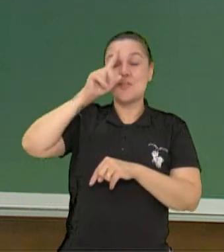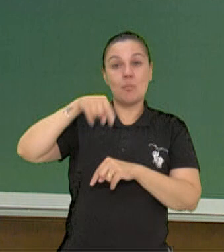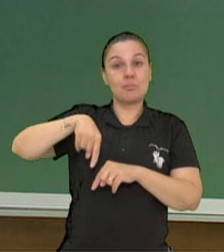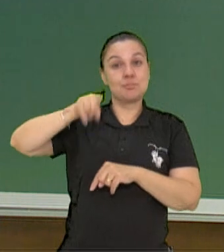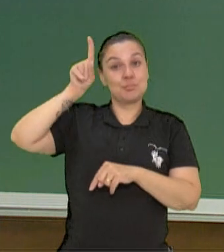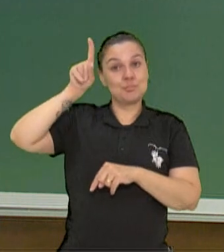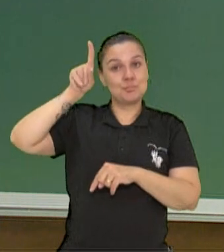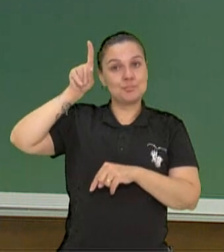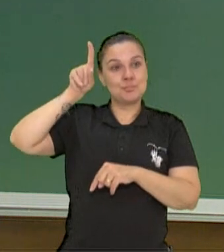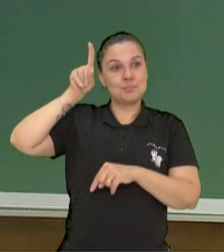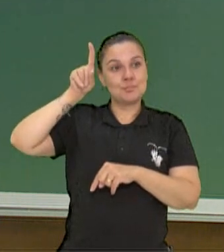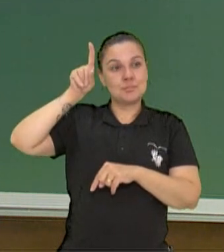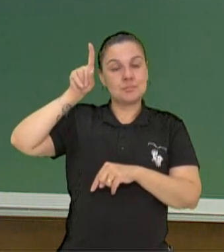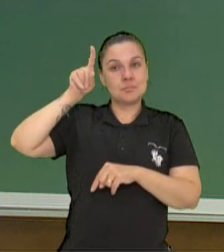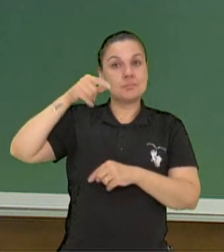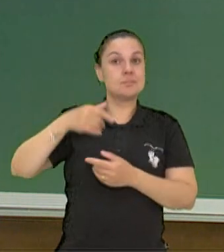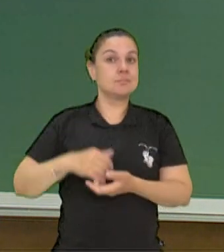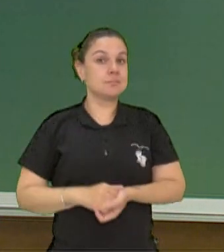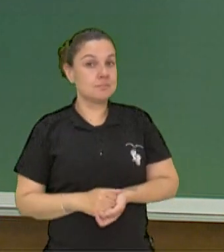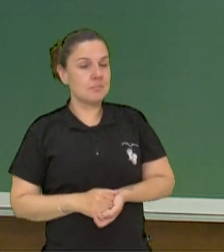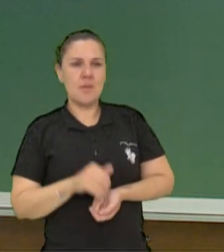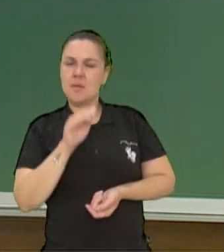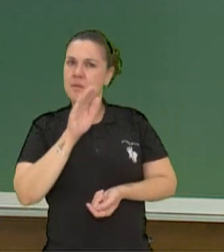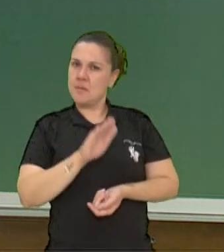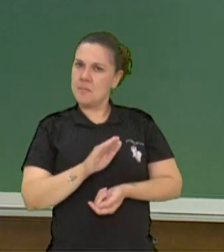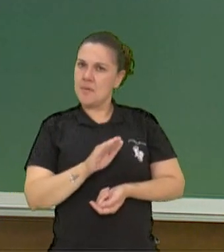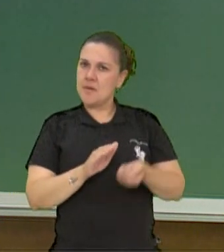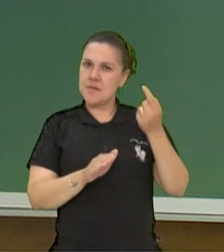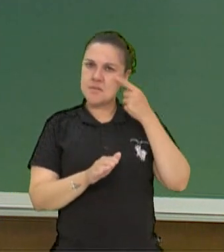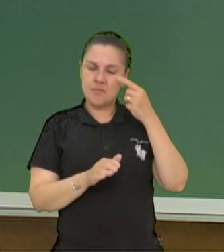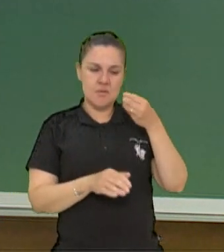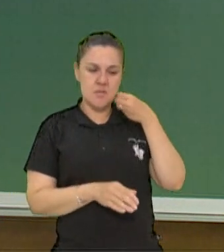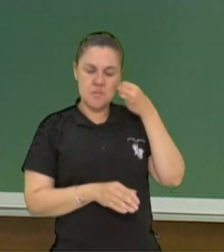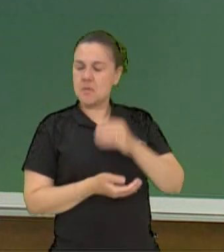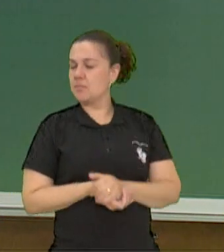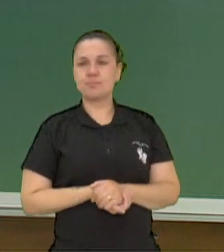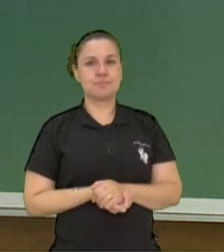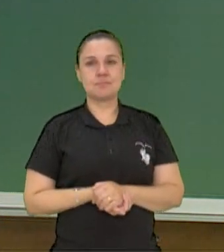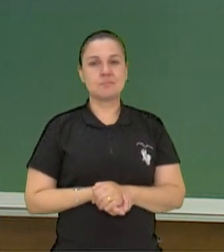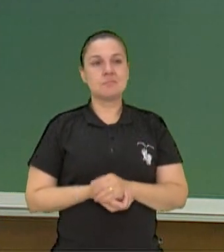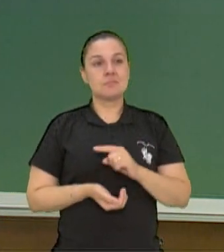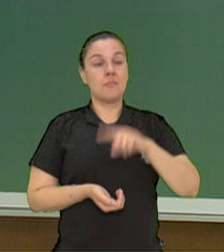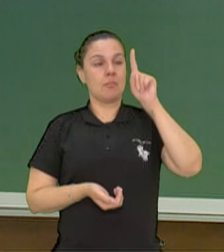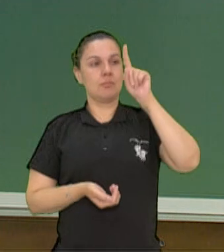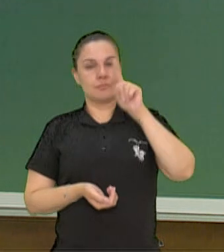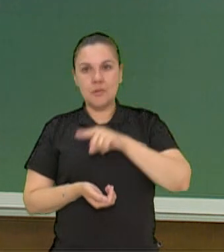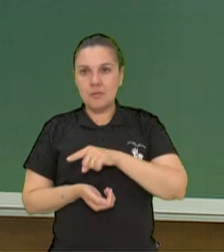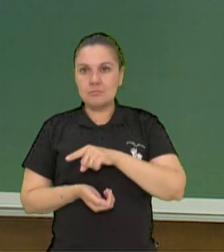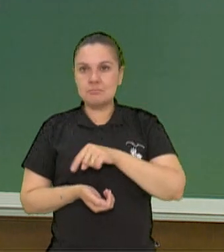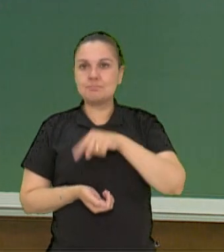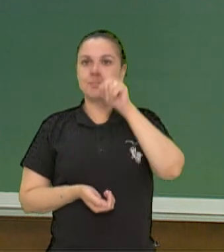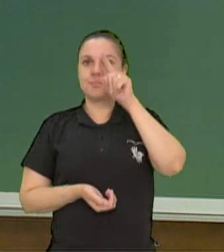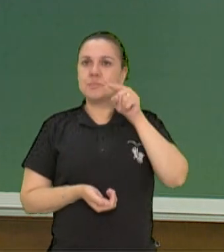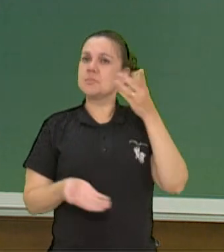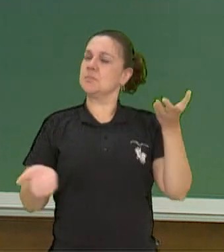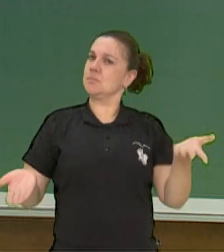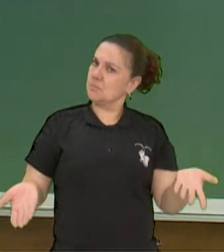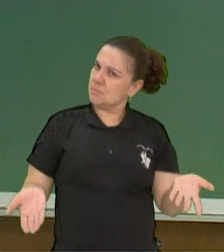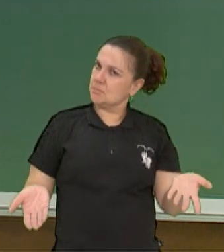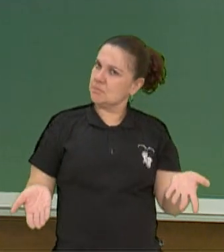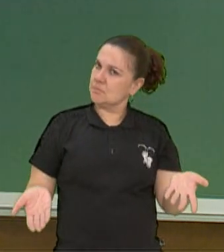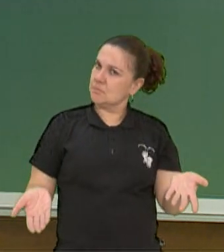para o infinito, tinha que explodir. Só que eles iam para os dados experimentais, cara, dava um salto e baixava. E aí, então,